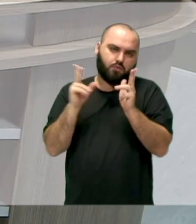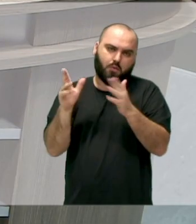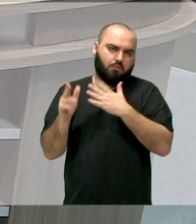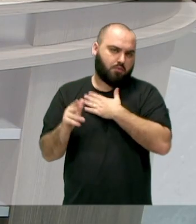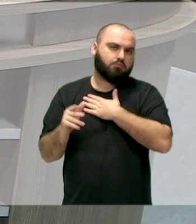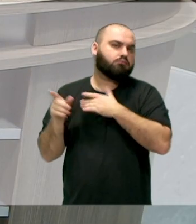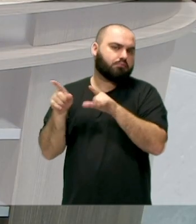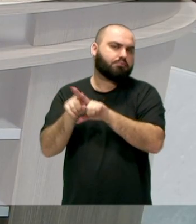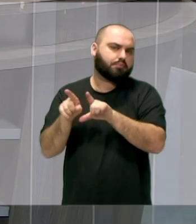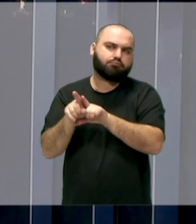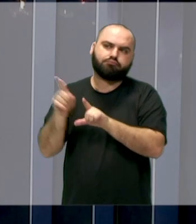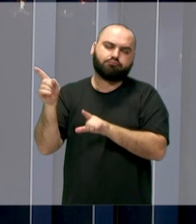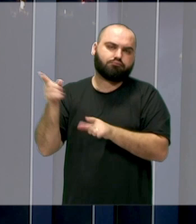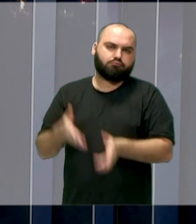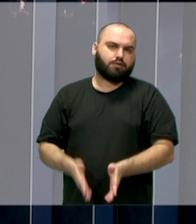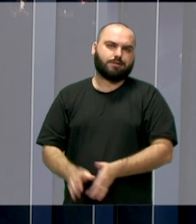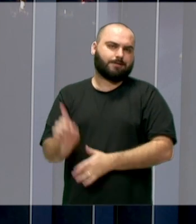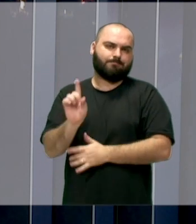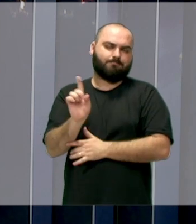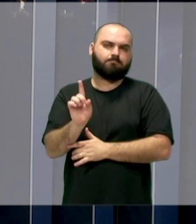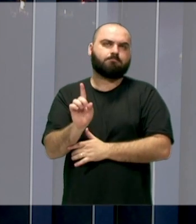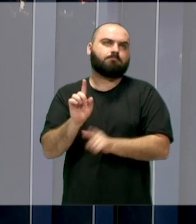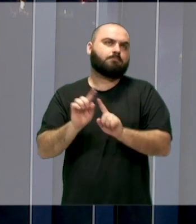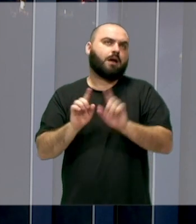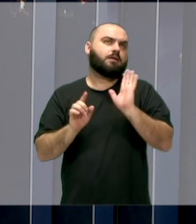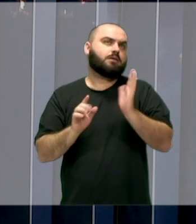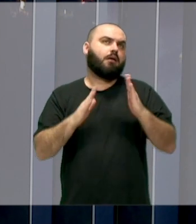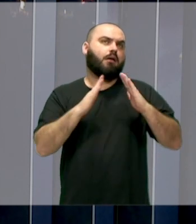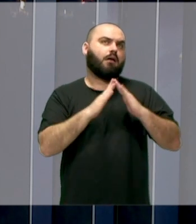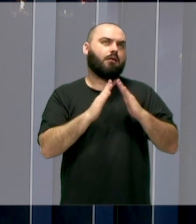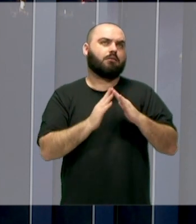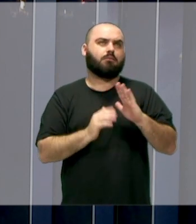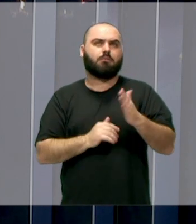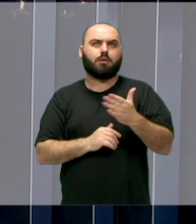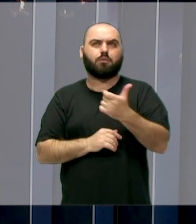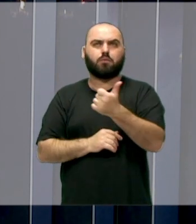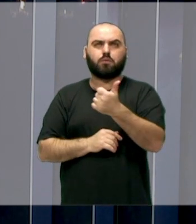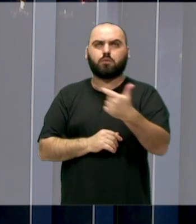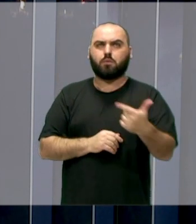exemplo, né, que estou aqui há 12, 13 anos quase,